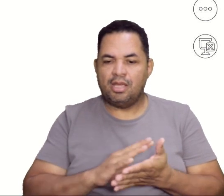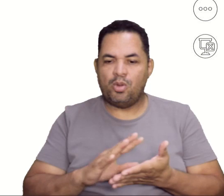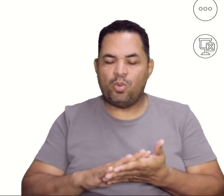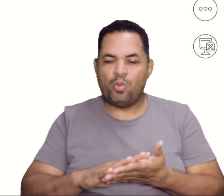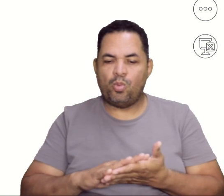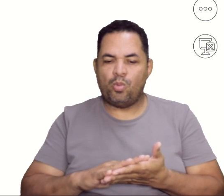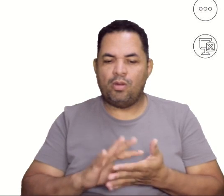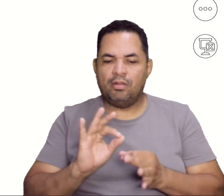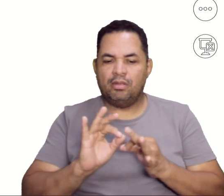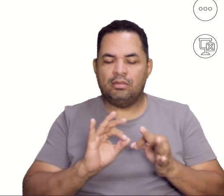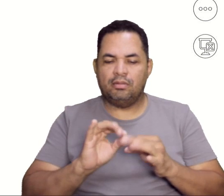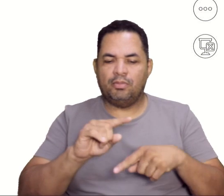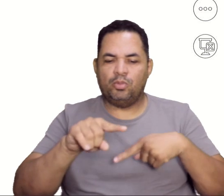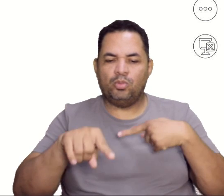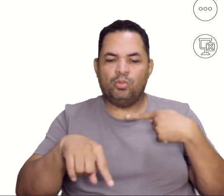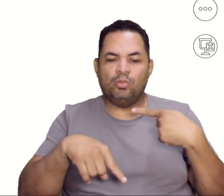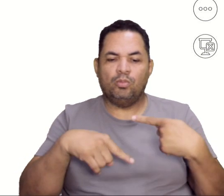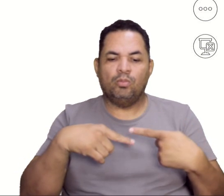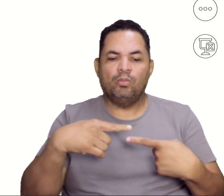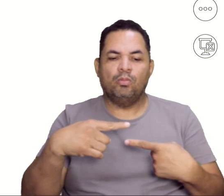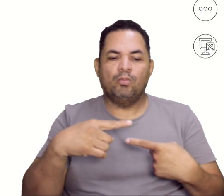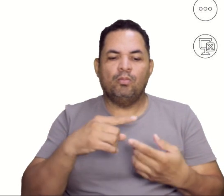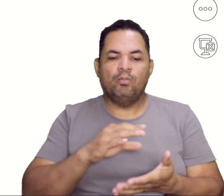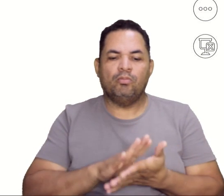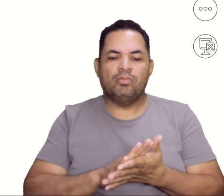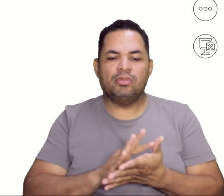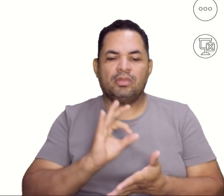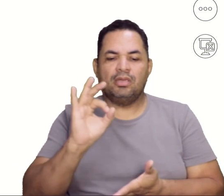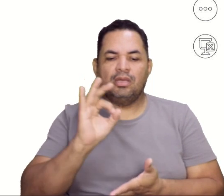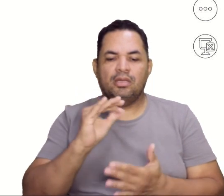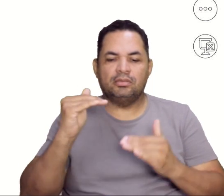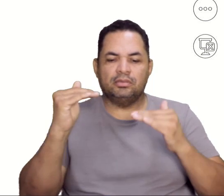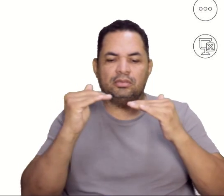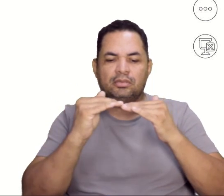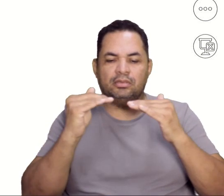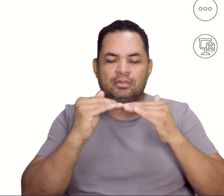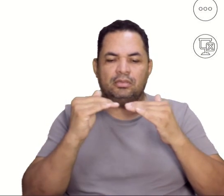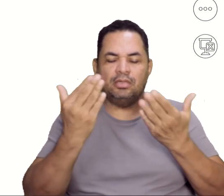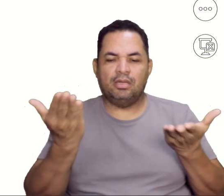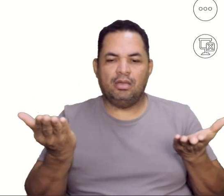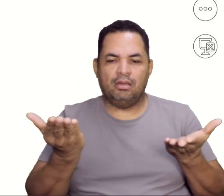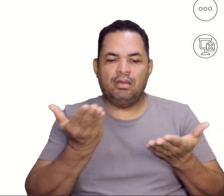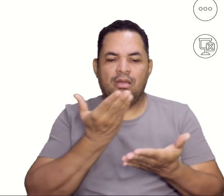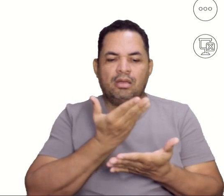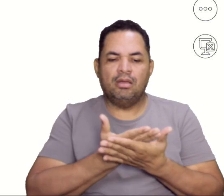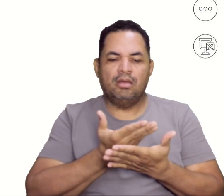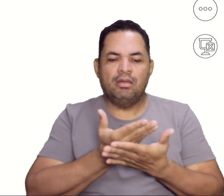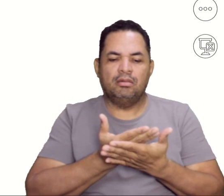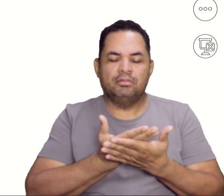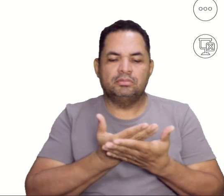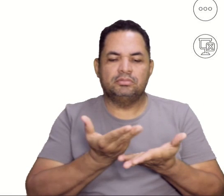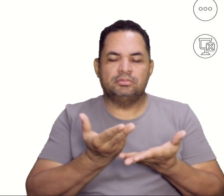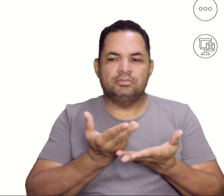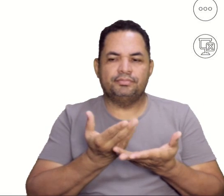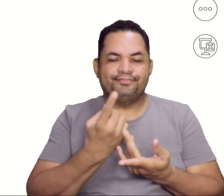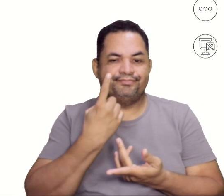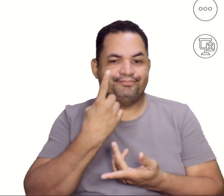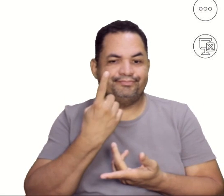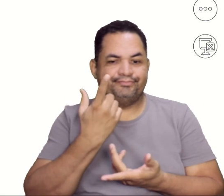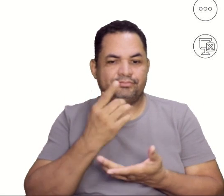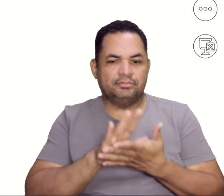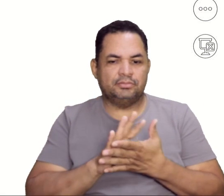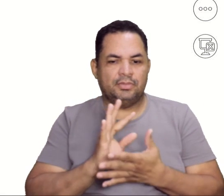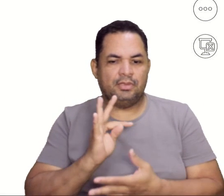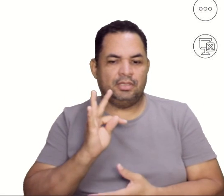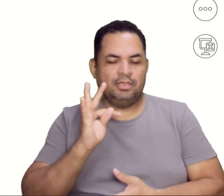tempo taxa e tempo precisam estar alinhados e na aula de aplicação nós vimos uma situação em que